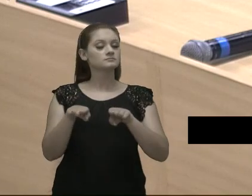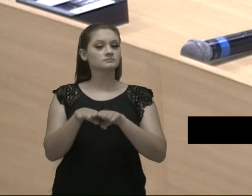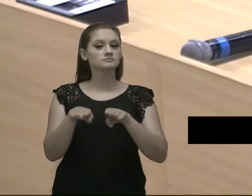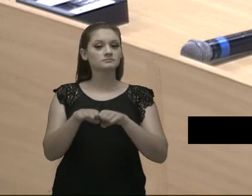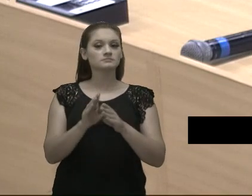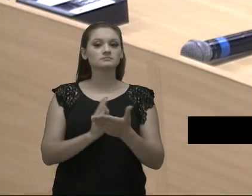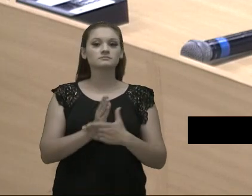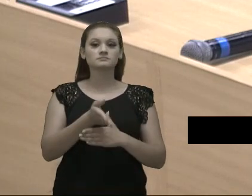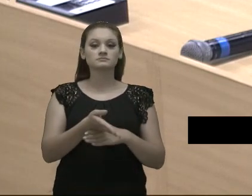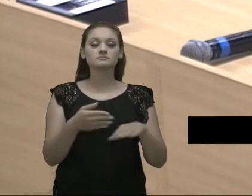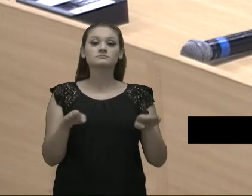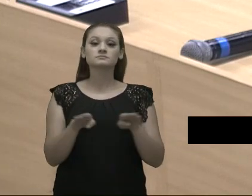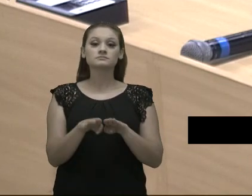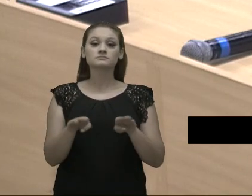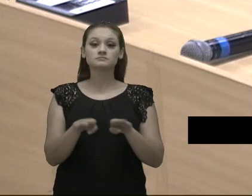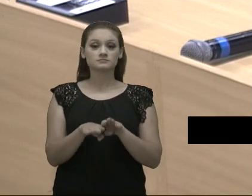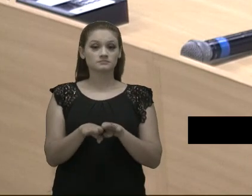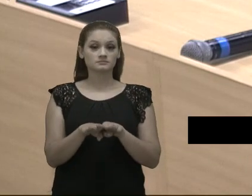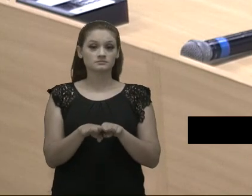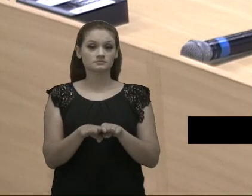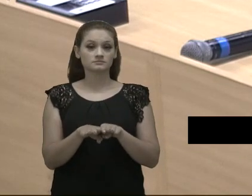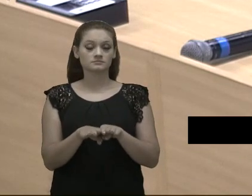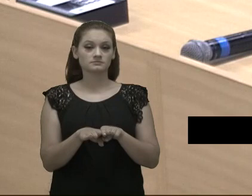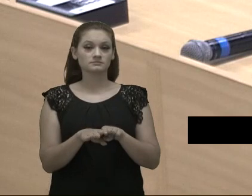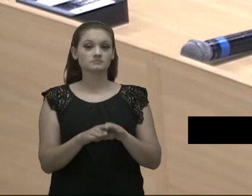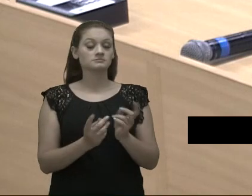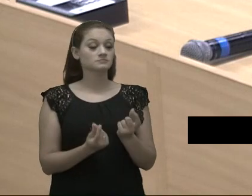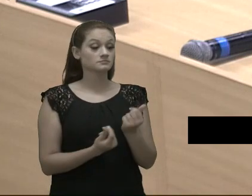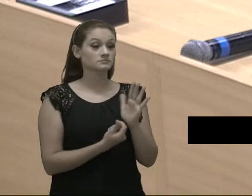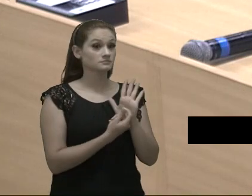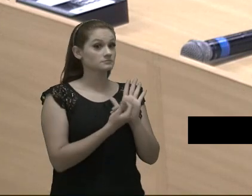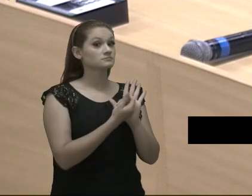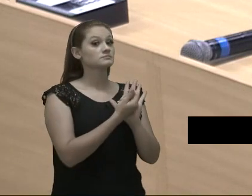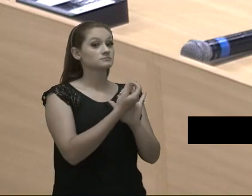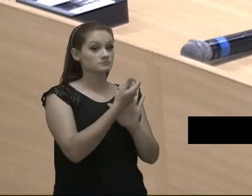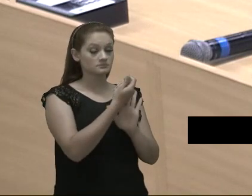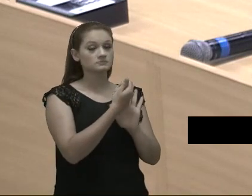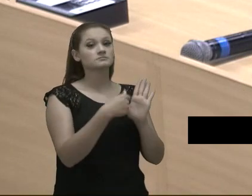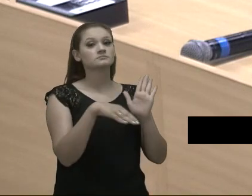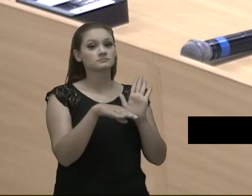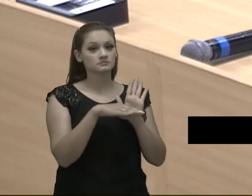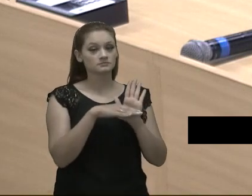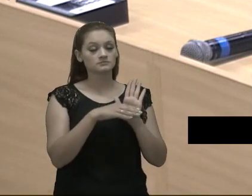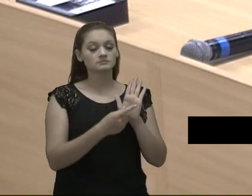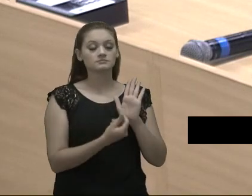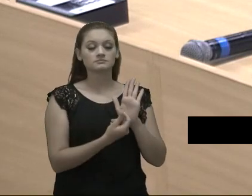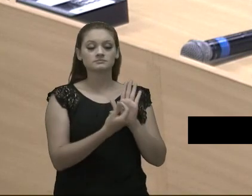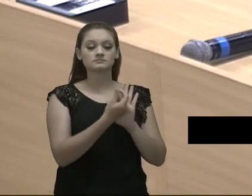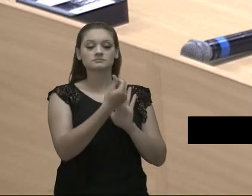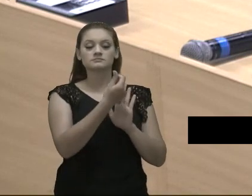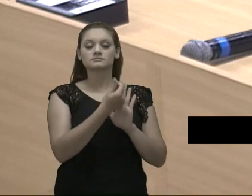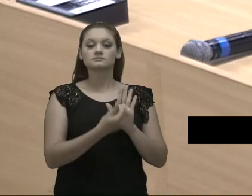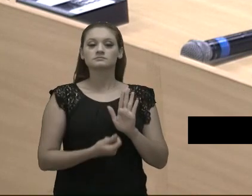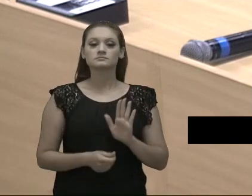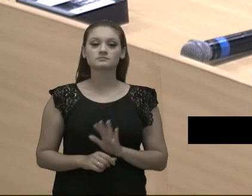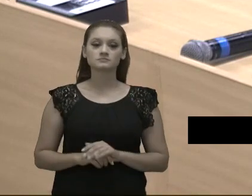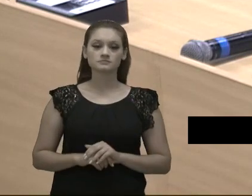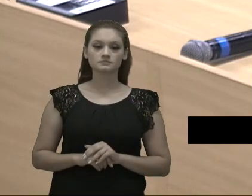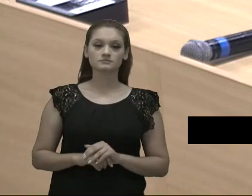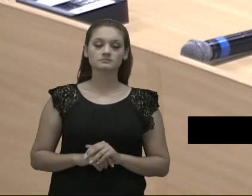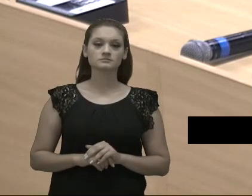ali dentro também a gente faz o faturamento, né? A gente é responsável pelo faturamento, a gente faz